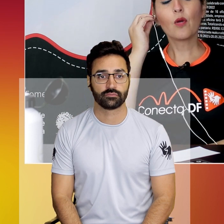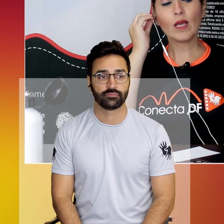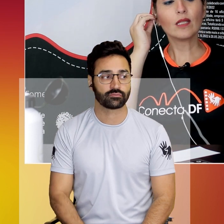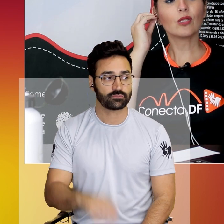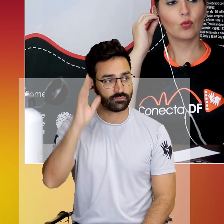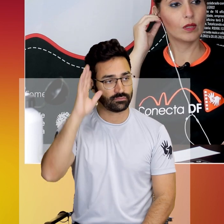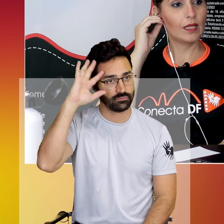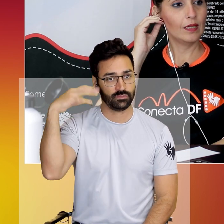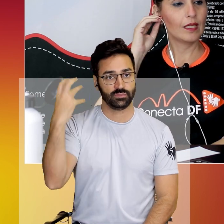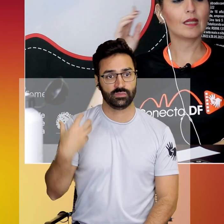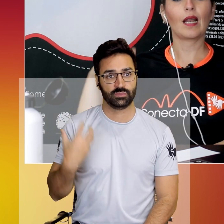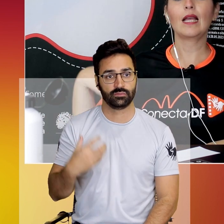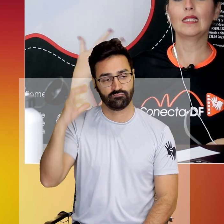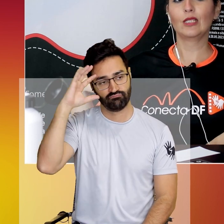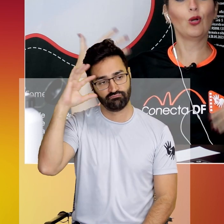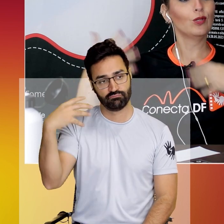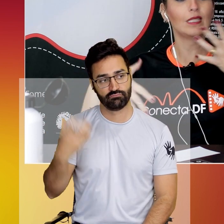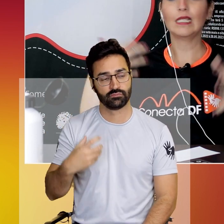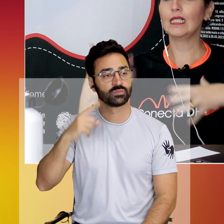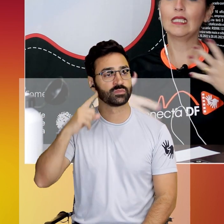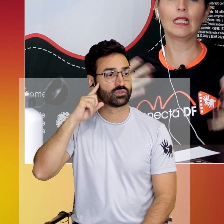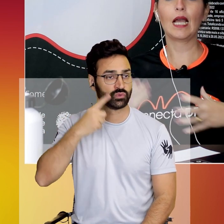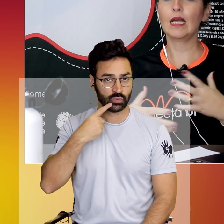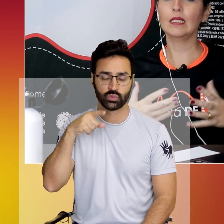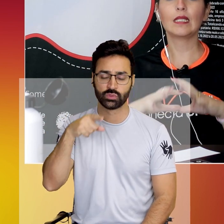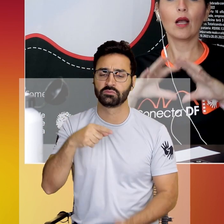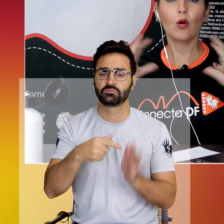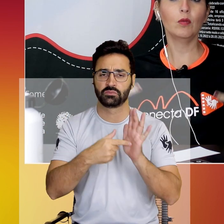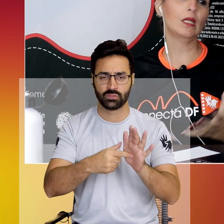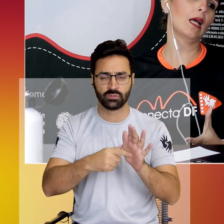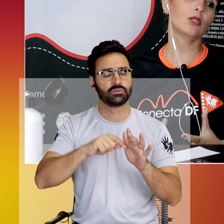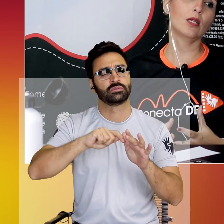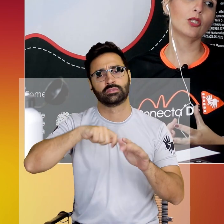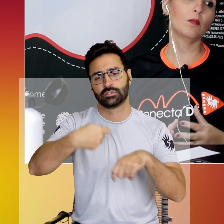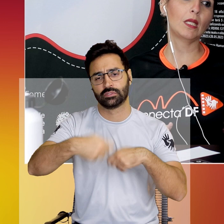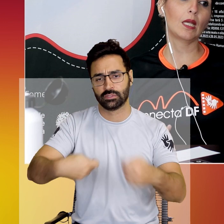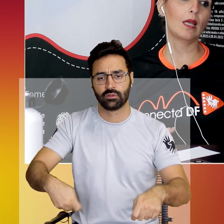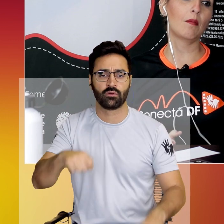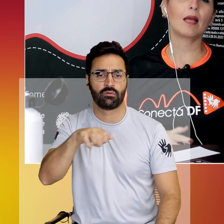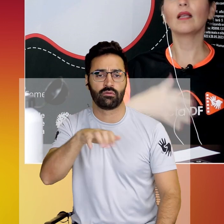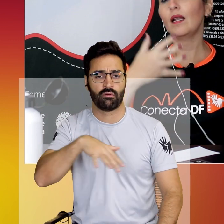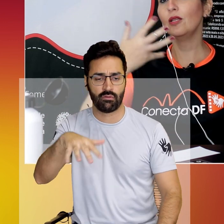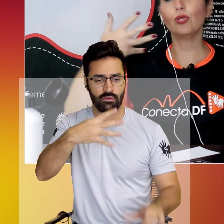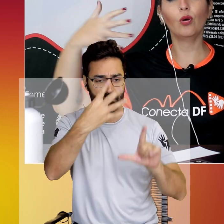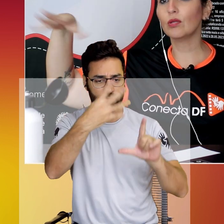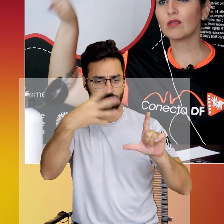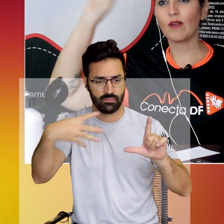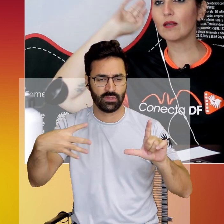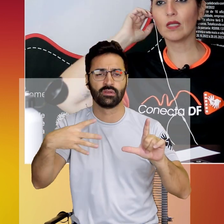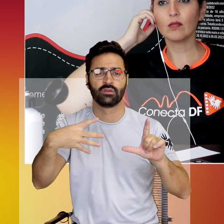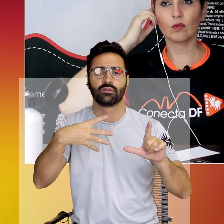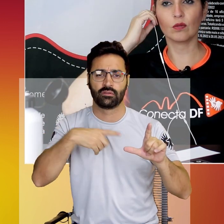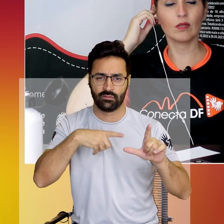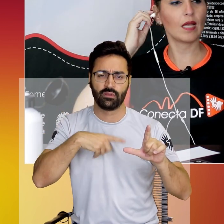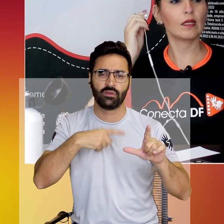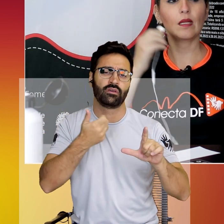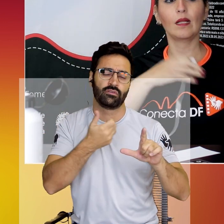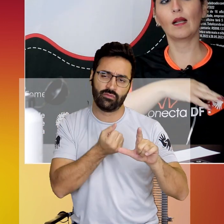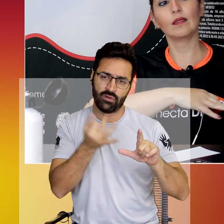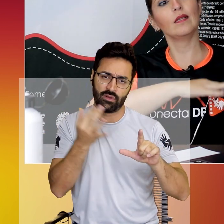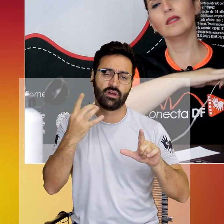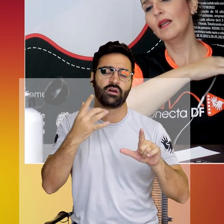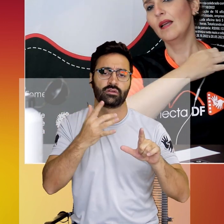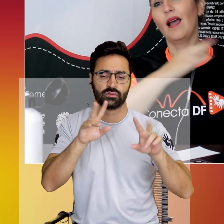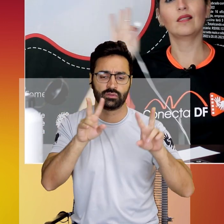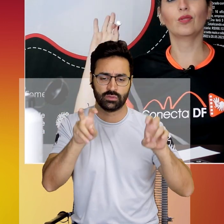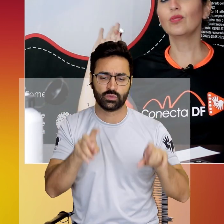drag queen surda que traz todos esses sinais da comunidade LGBTQIA+, além de outros vários assuntos, que a Kitana ela